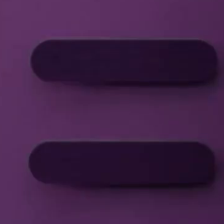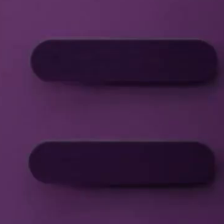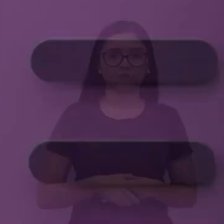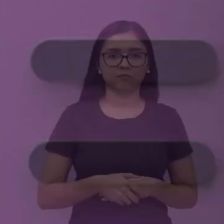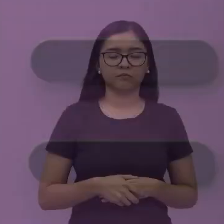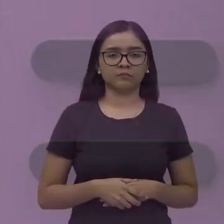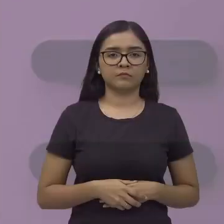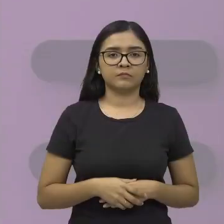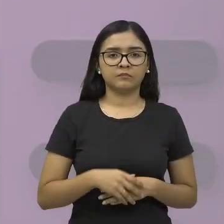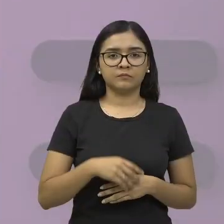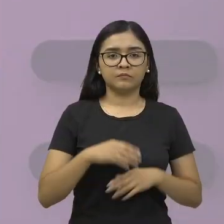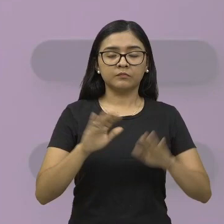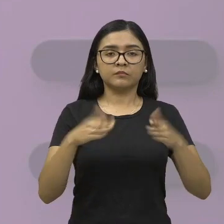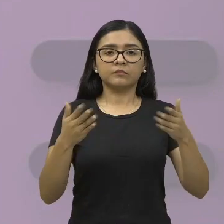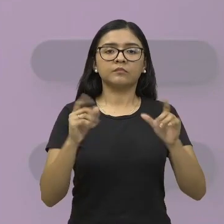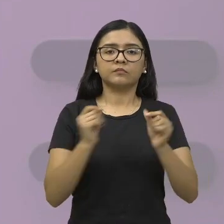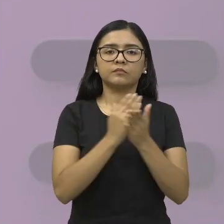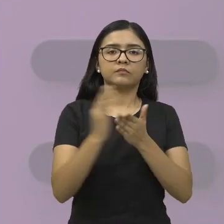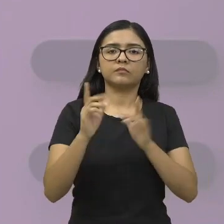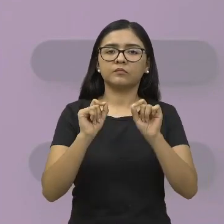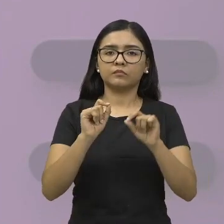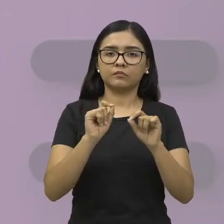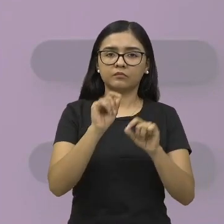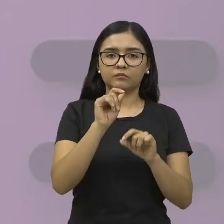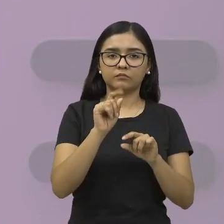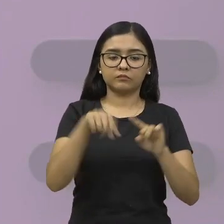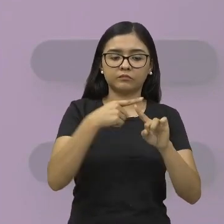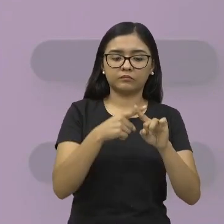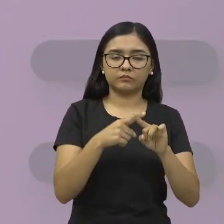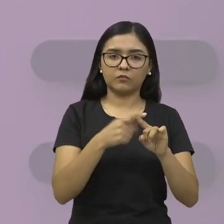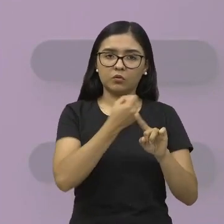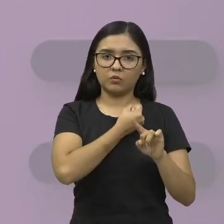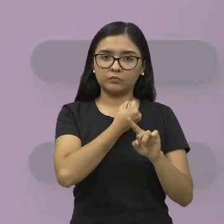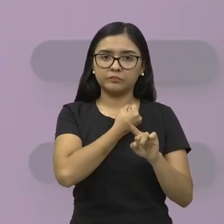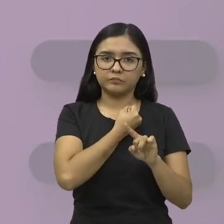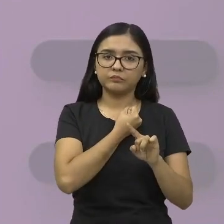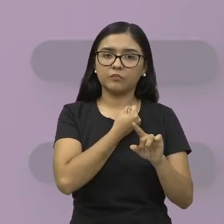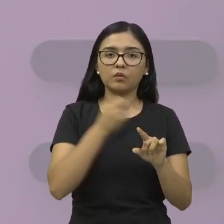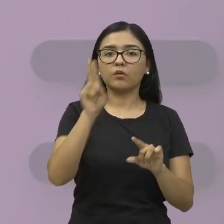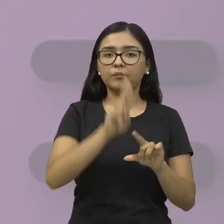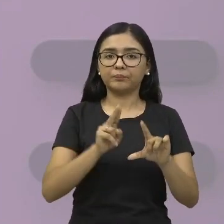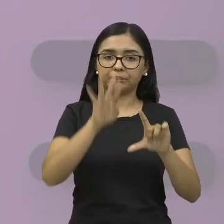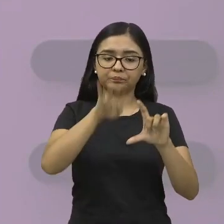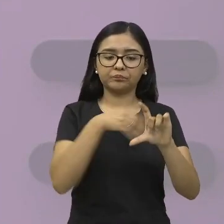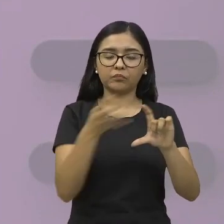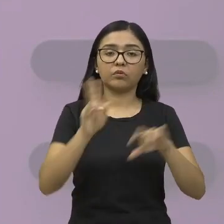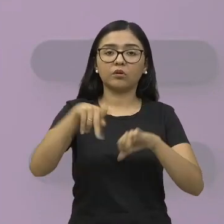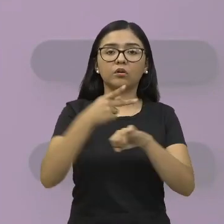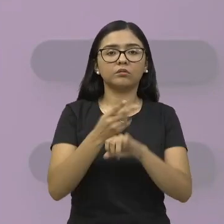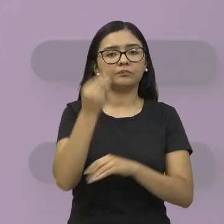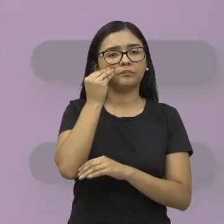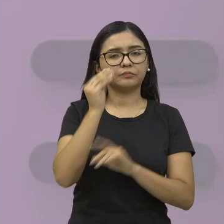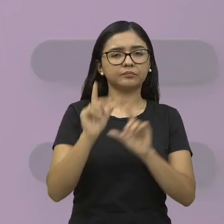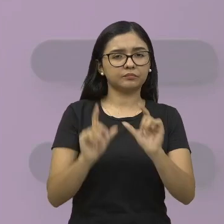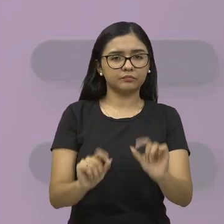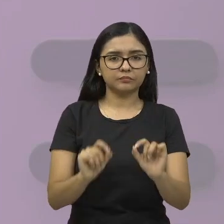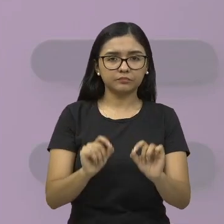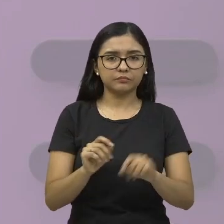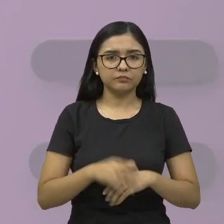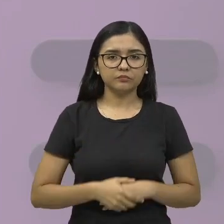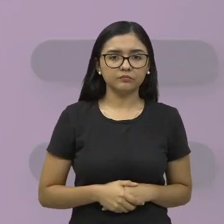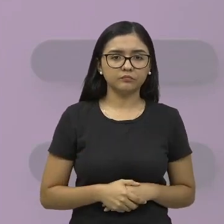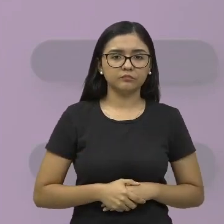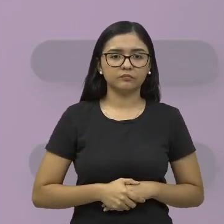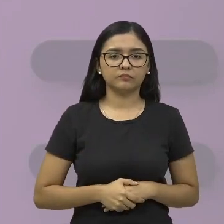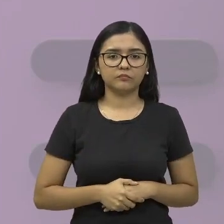Então, a gente vai começar fazendo a multiplicação de um número com uma matriz. E depois a gente verifica a condição